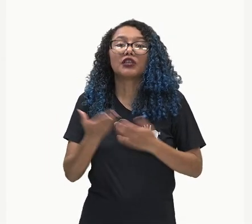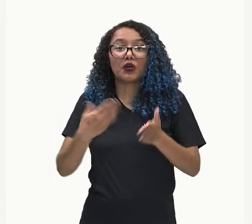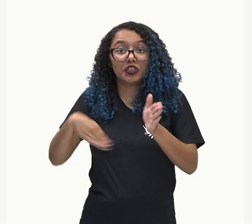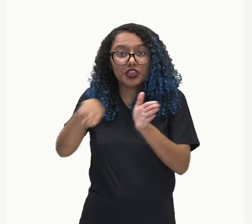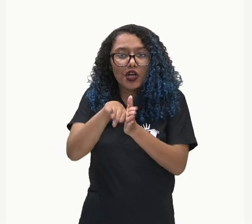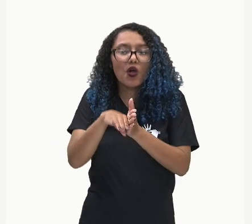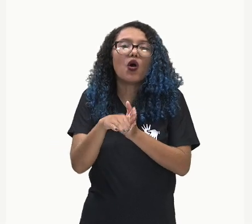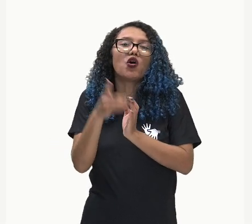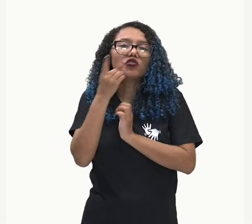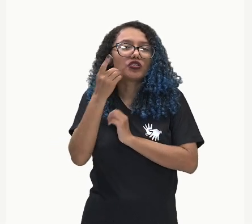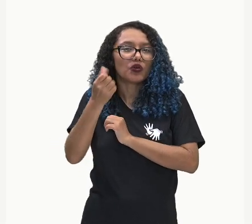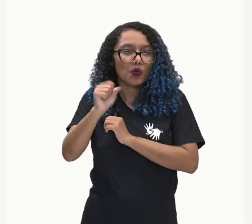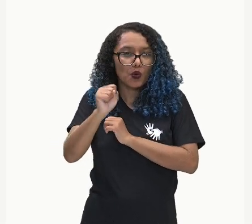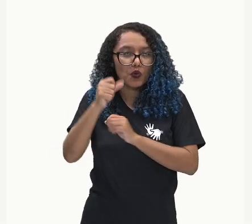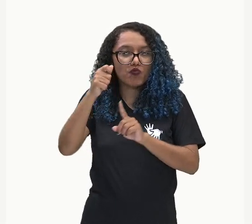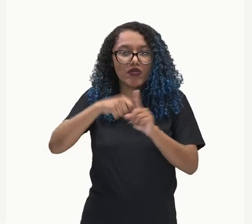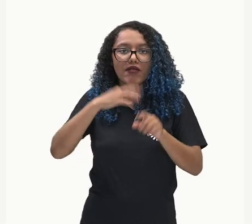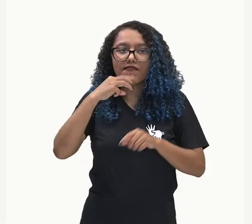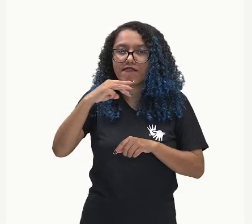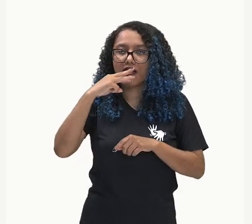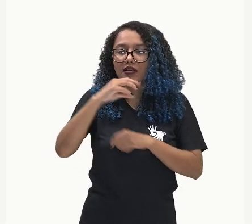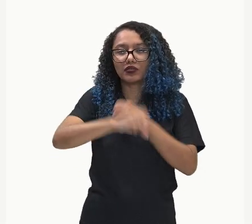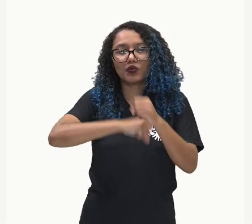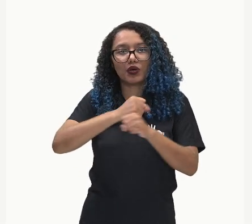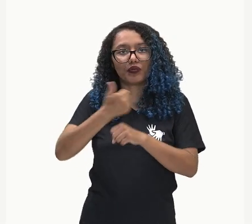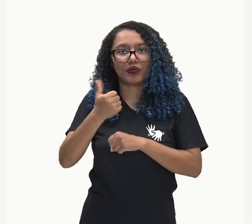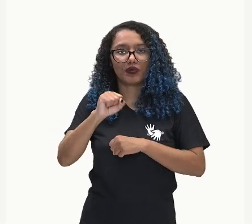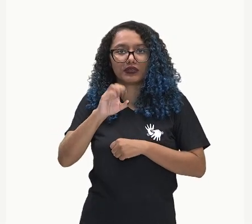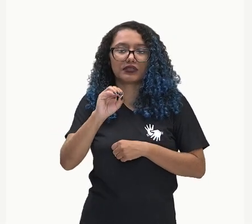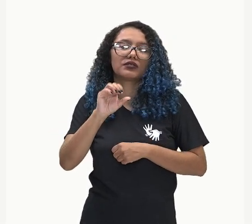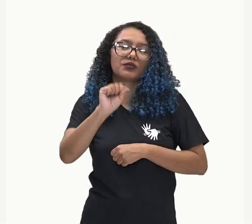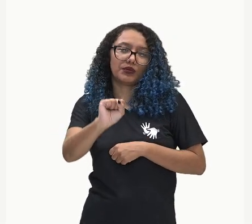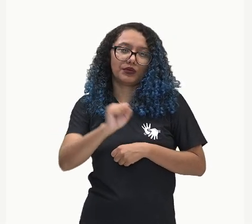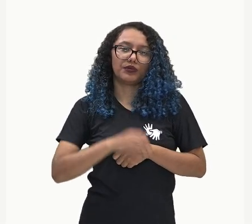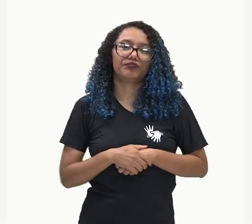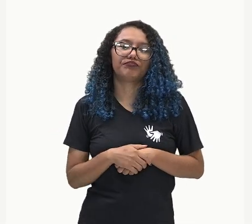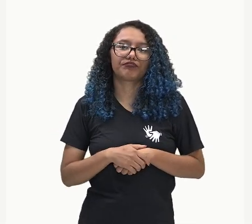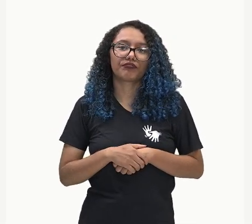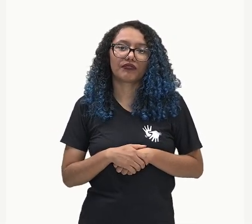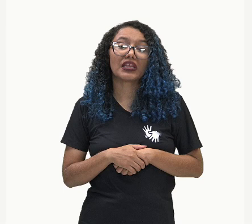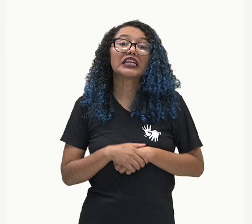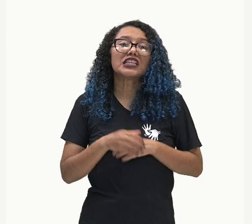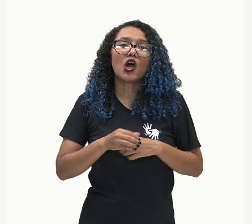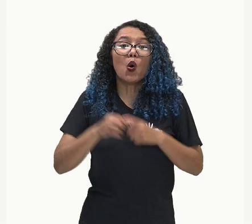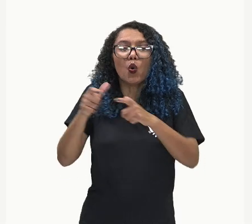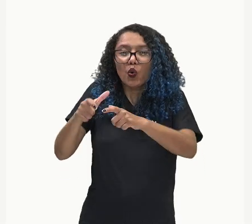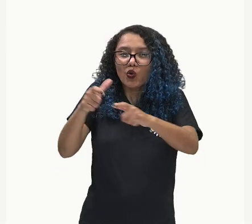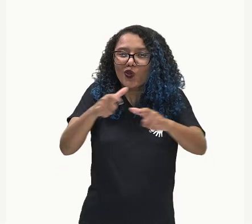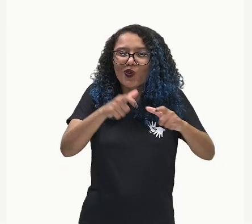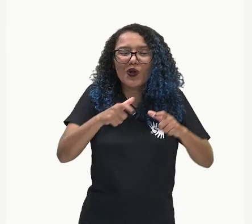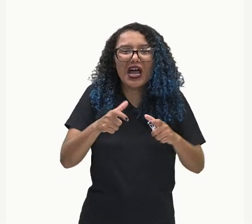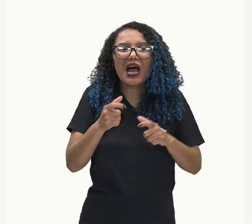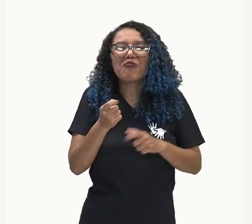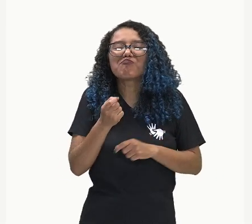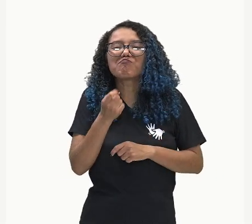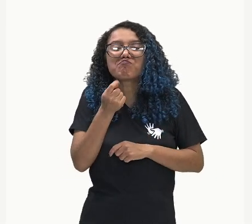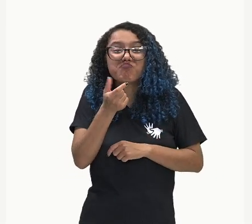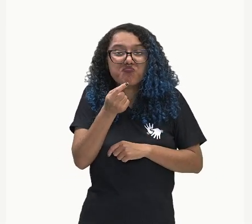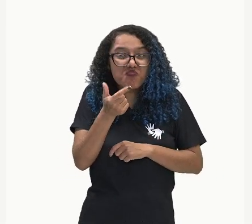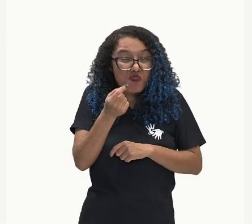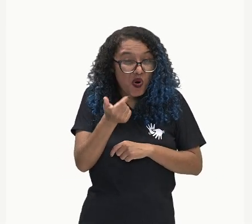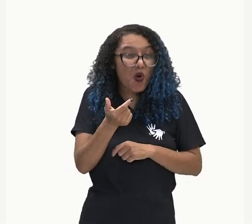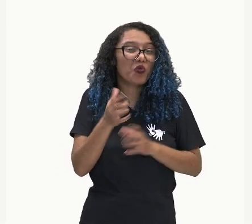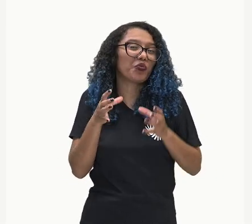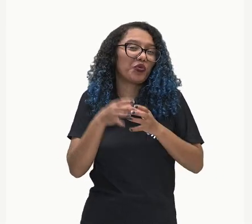em 8 de março de 1808. Haviam poucos alojamentos disponíveis para acomodar a